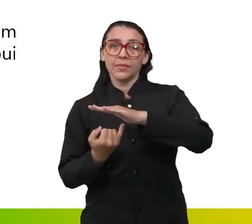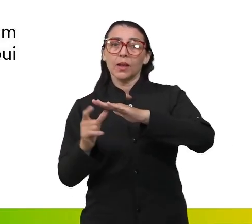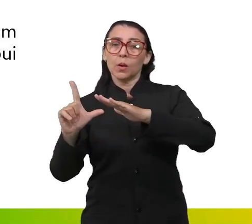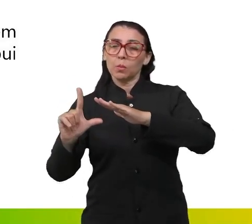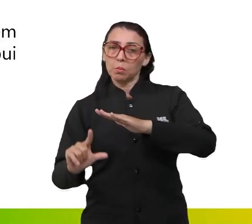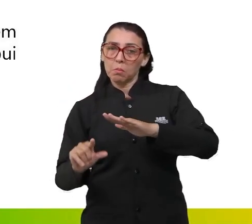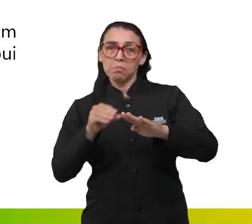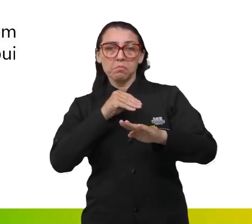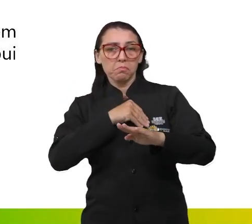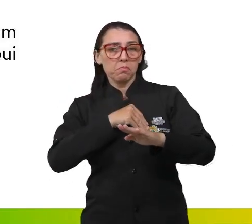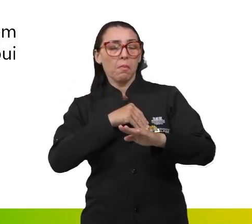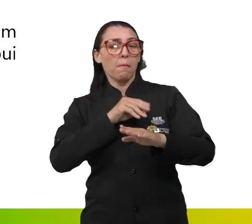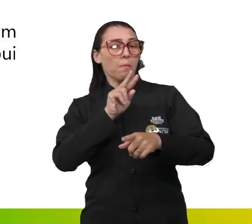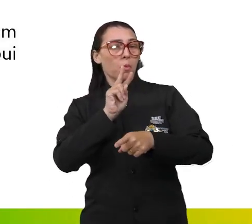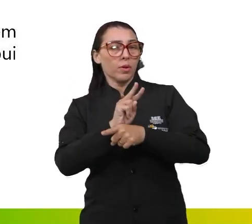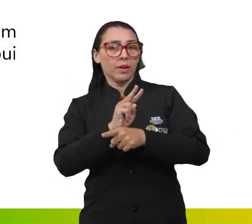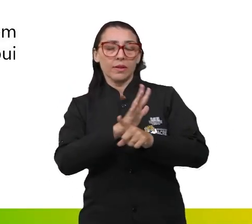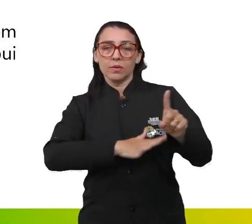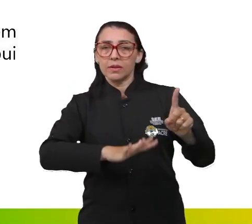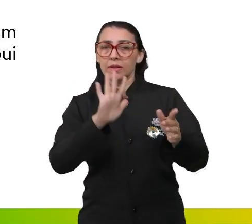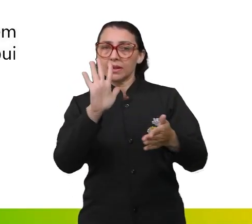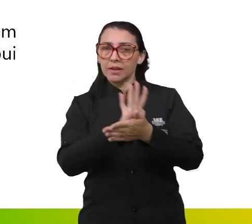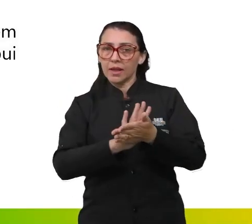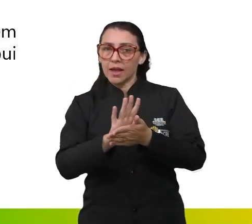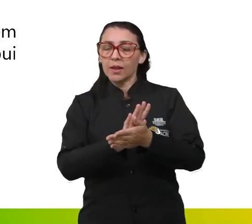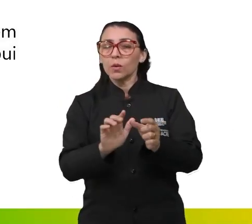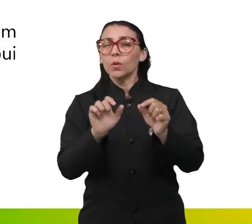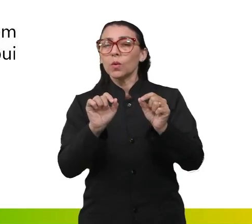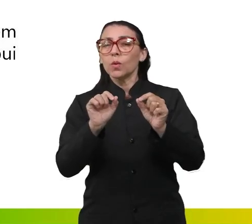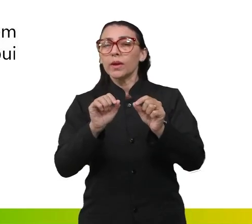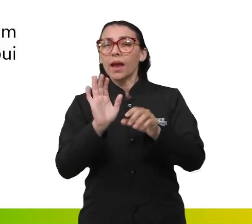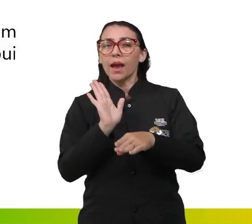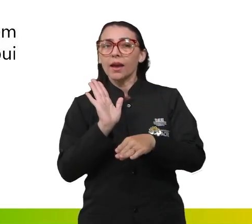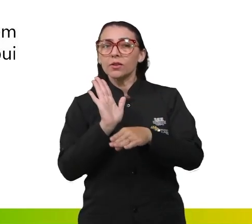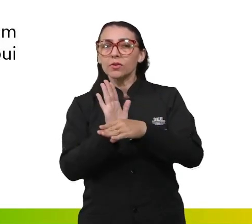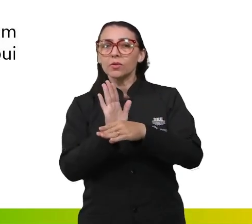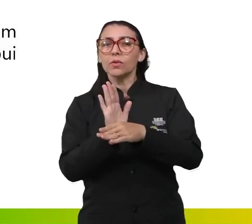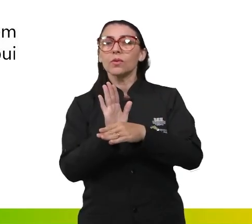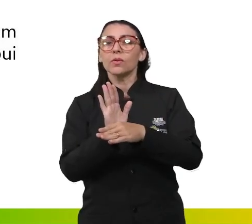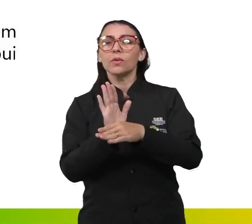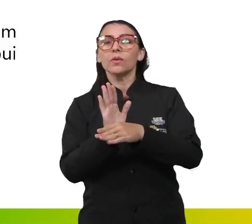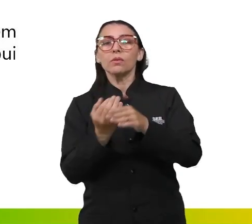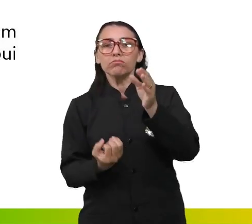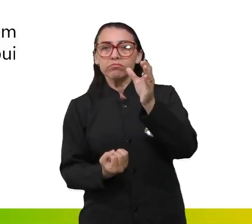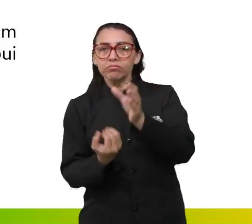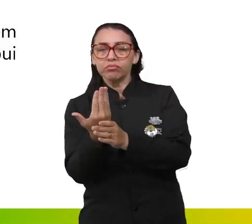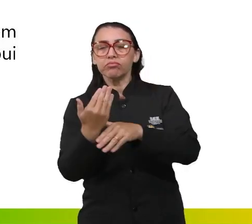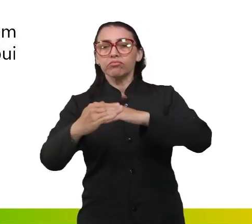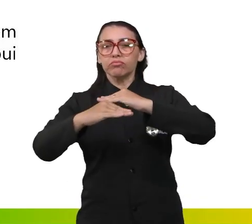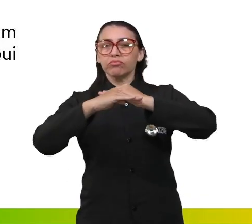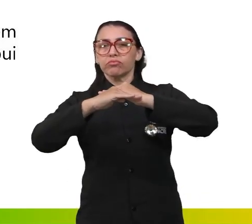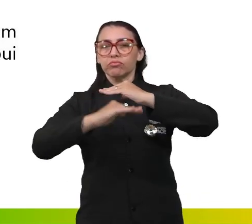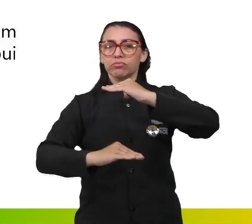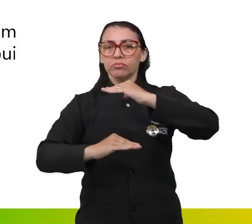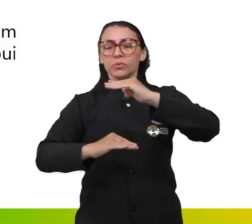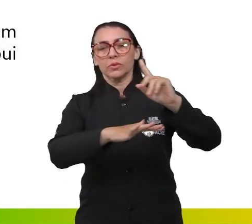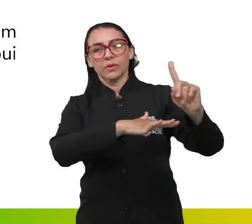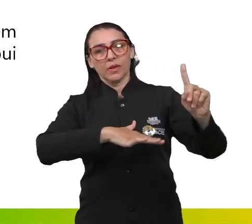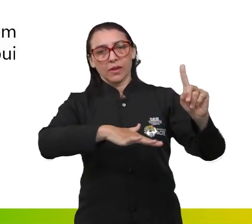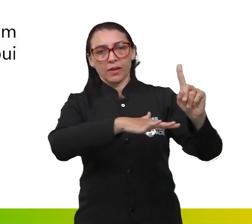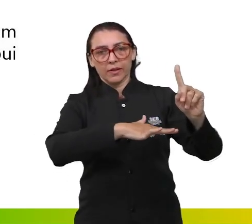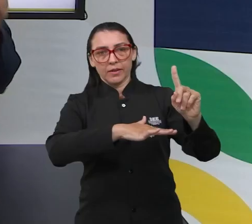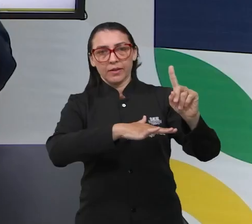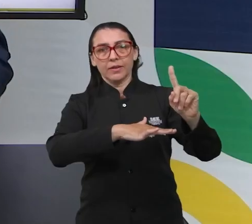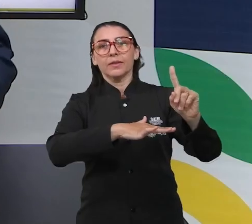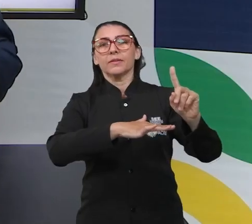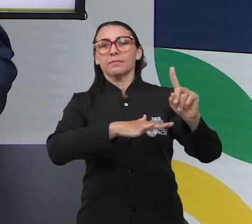ou nenhuma proteção social, ok. O que contribui para a reprodução das desigualdades